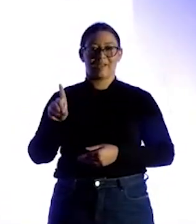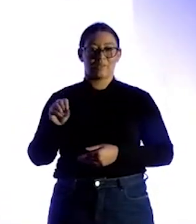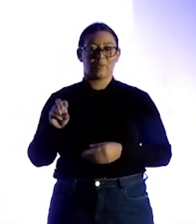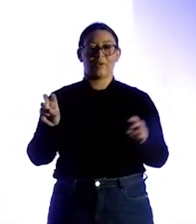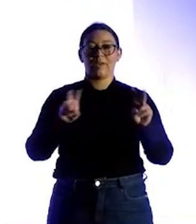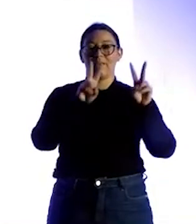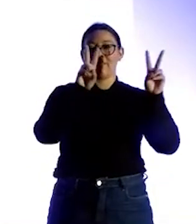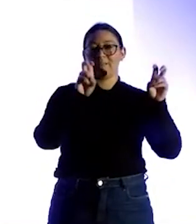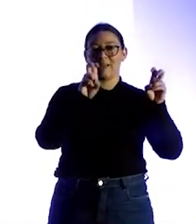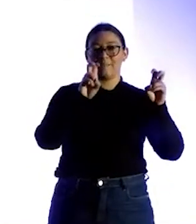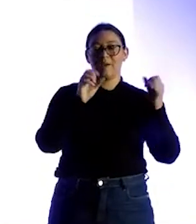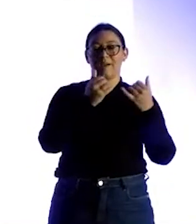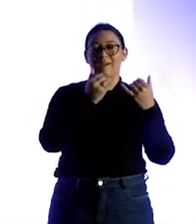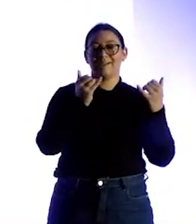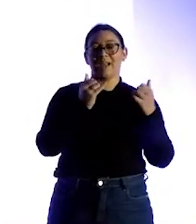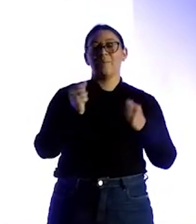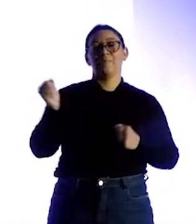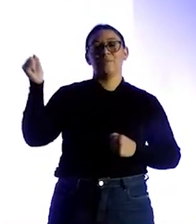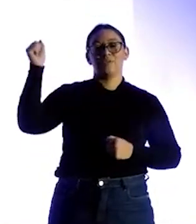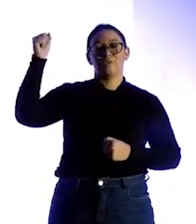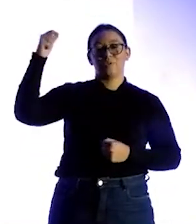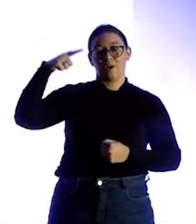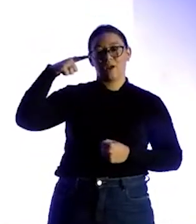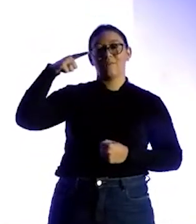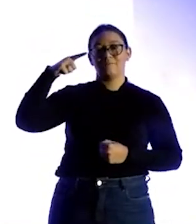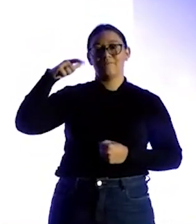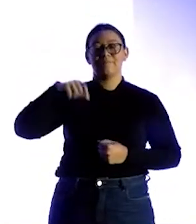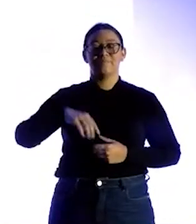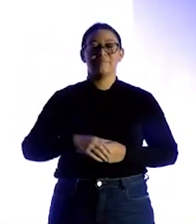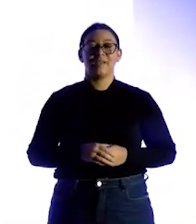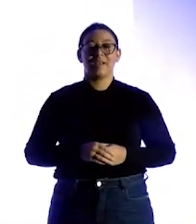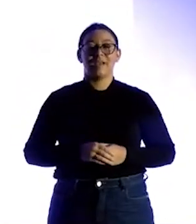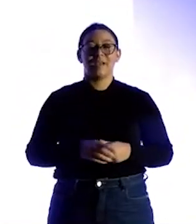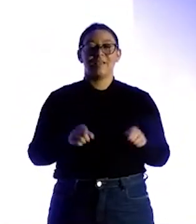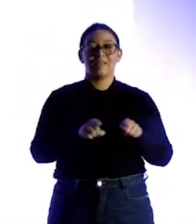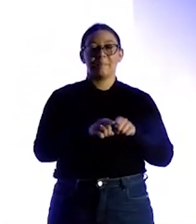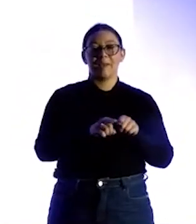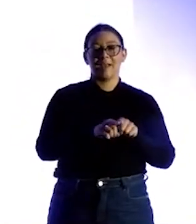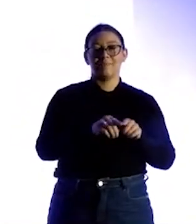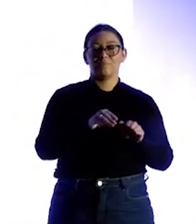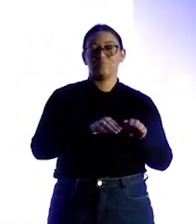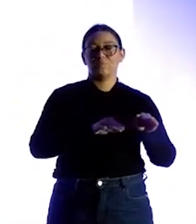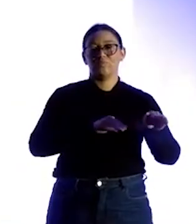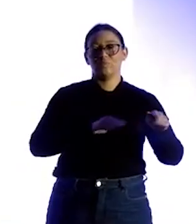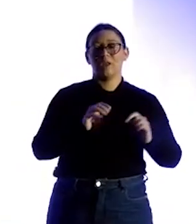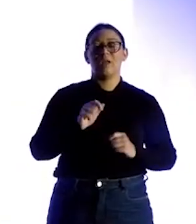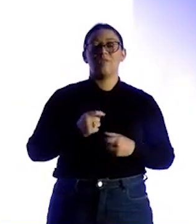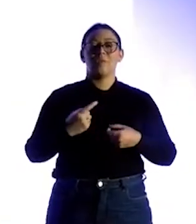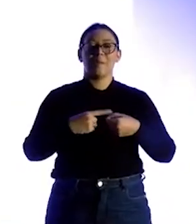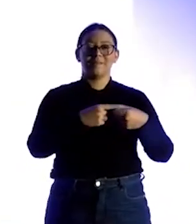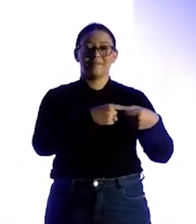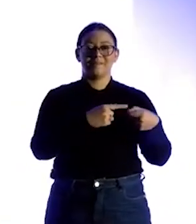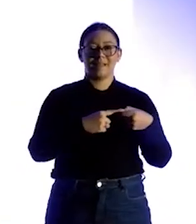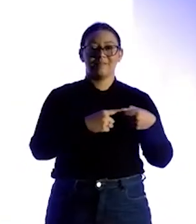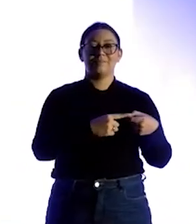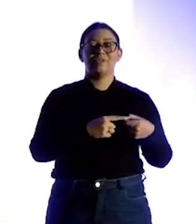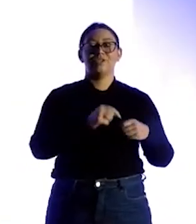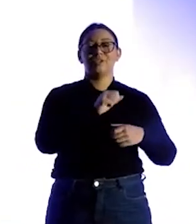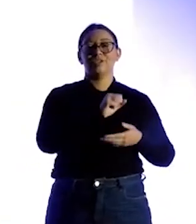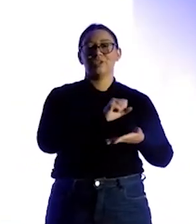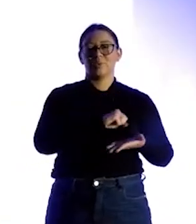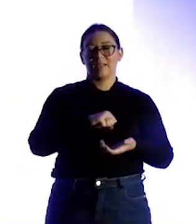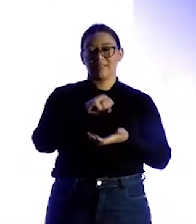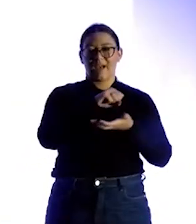com o tema Energia Solar Fotovoltaica e Mobilidade Elétrica nas Cidades Sustentáveis. Ricardo é professor